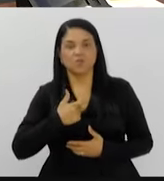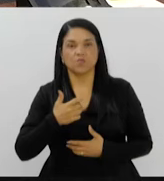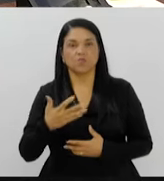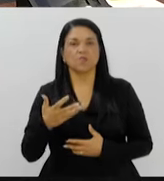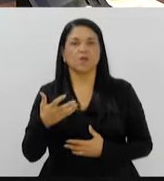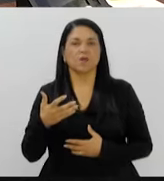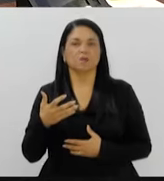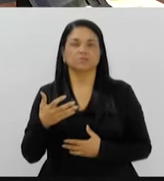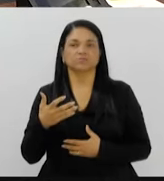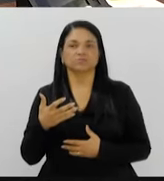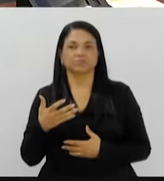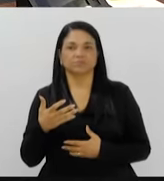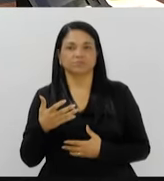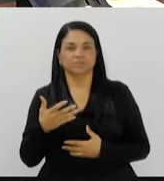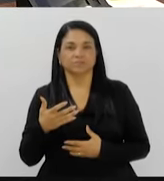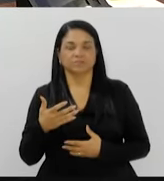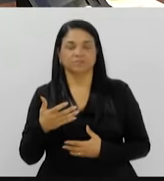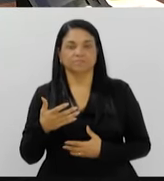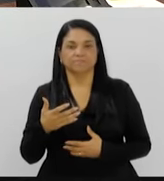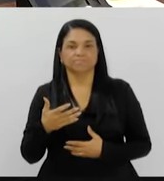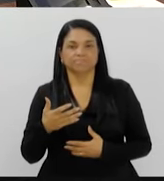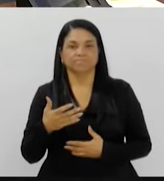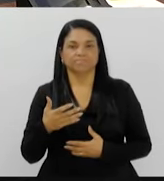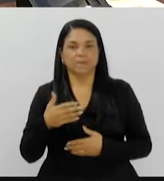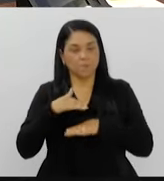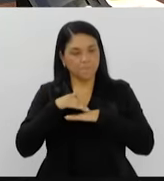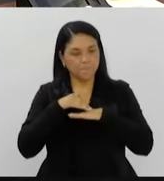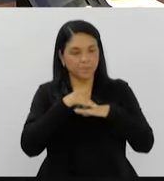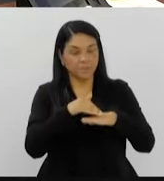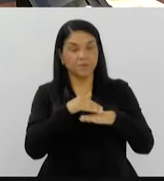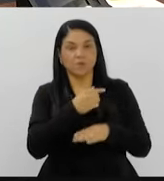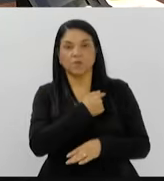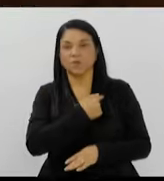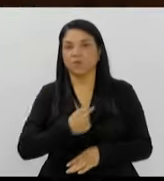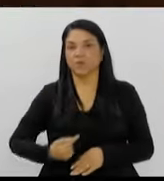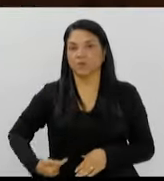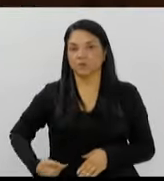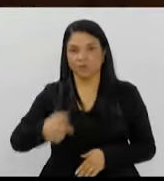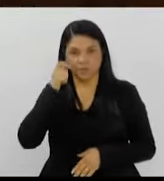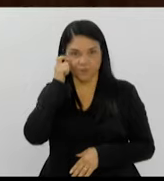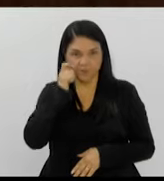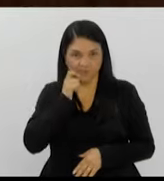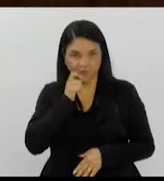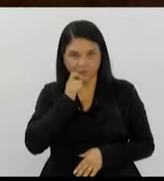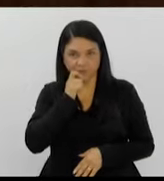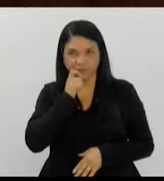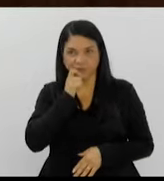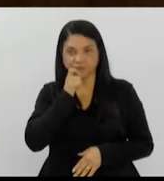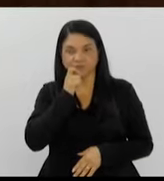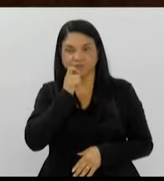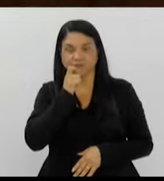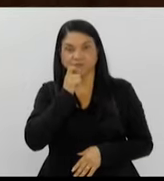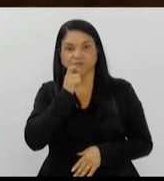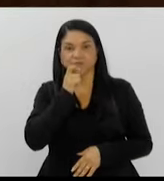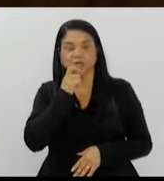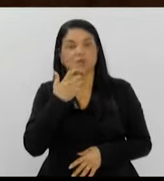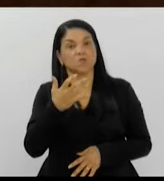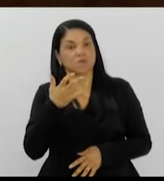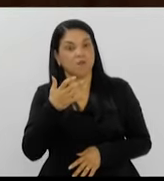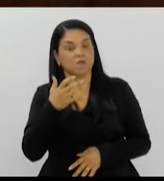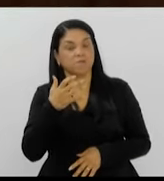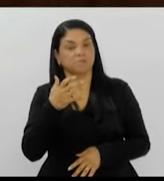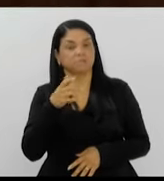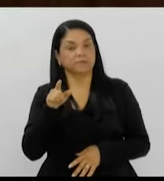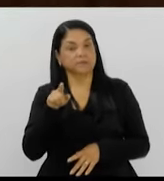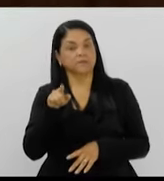quero Quero me dirigir Senor Presidente ao Governador Claudio Castro Espero que ele esteja